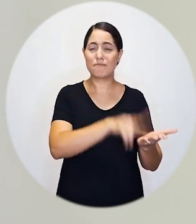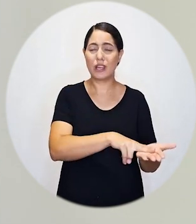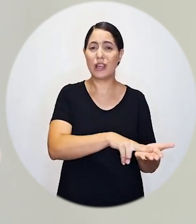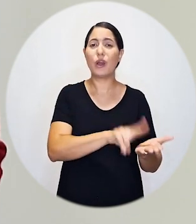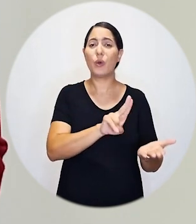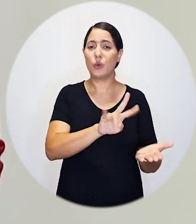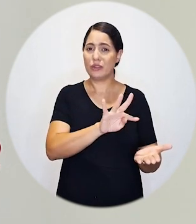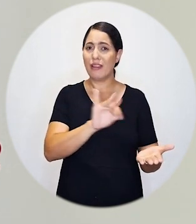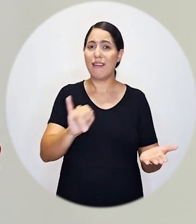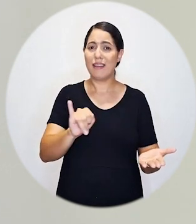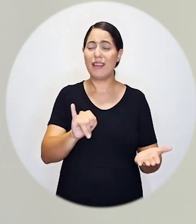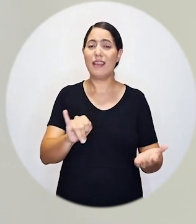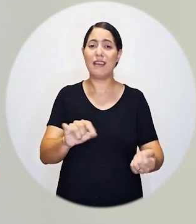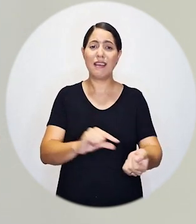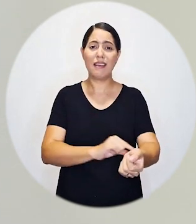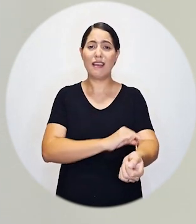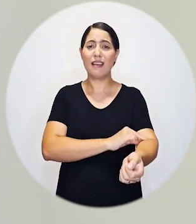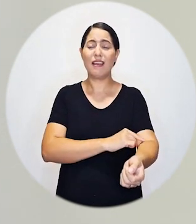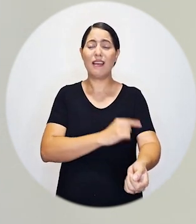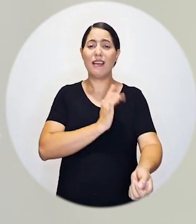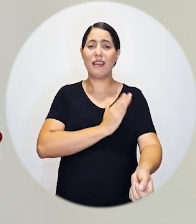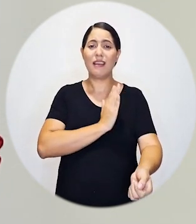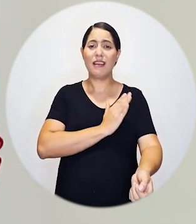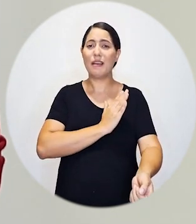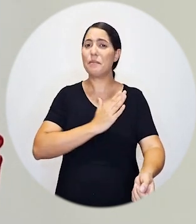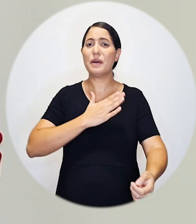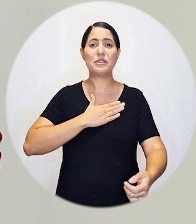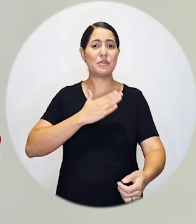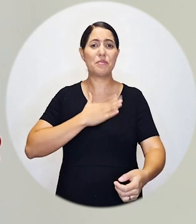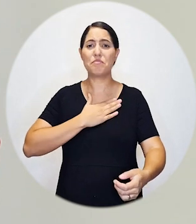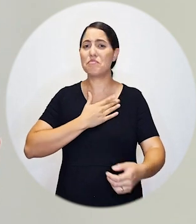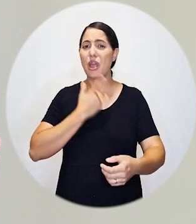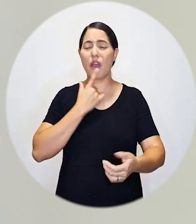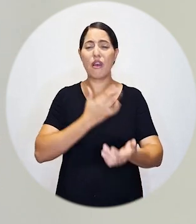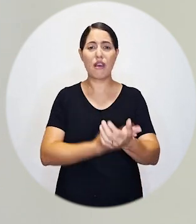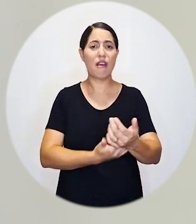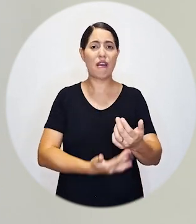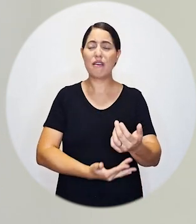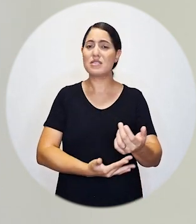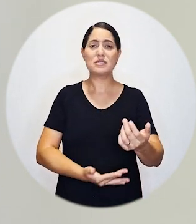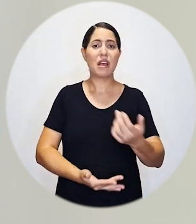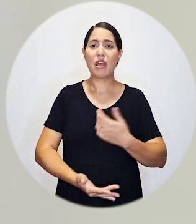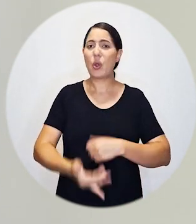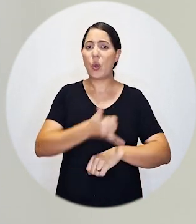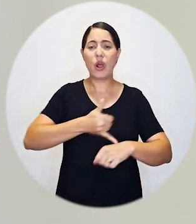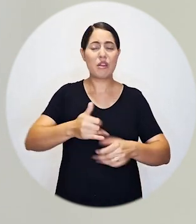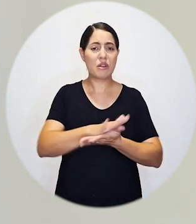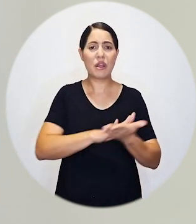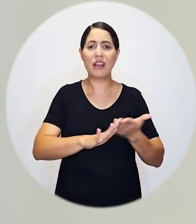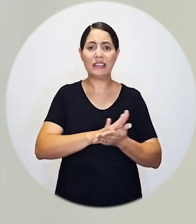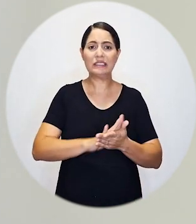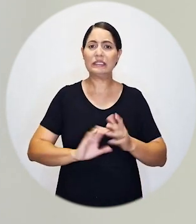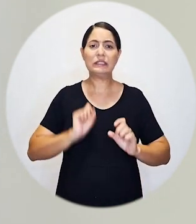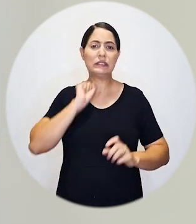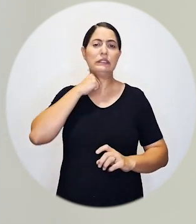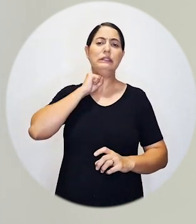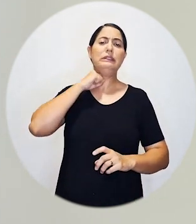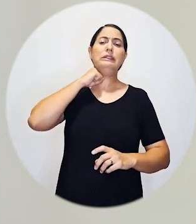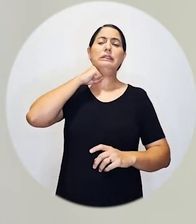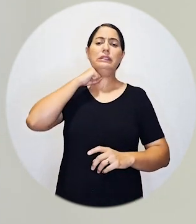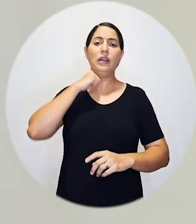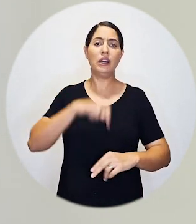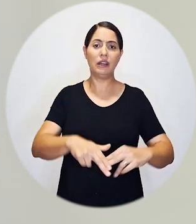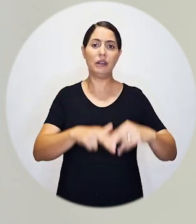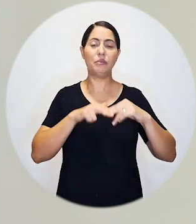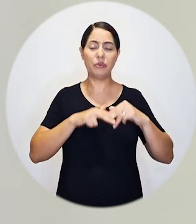com a artéria DA entupida, sem ter 1 grama de colesterol no meu sangue. Foi a tensão e o estresse.